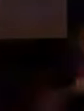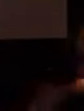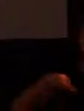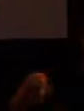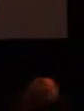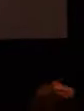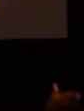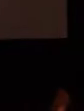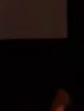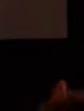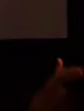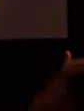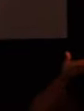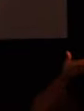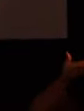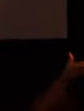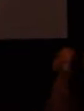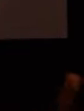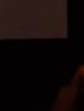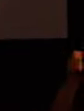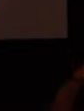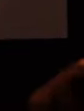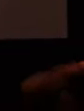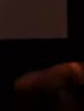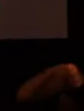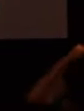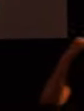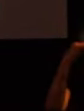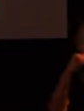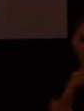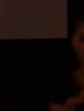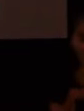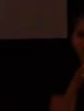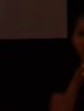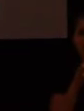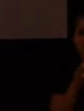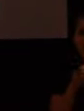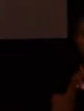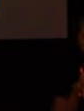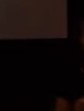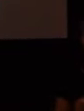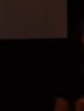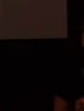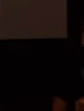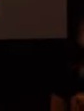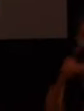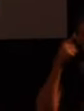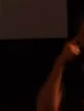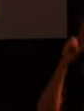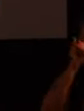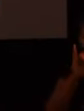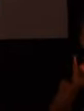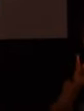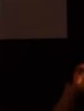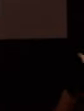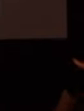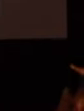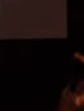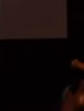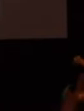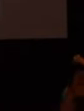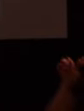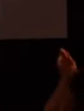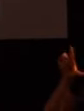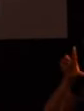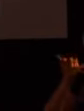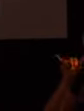terreno. Ou seja, se minha altura máxima naquela faixa onde está situado o meu terreno, aquela primeira lilás ali, for de 36 metros de